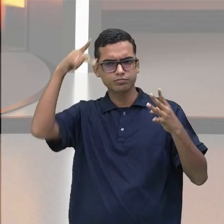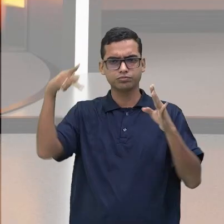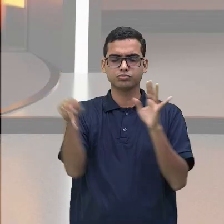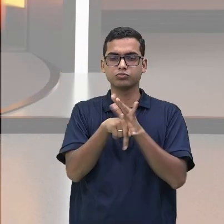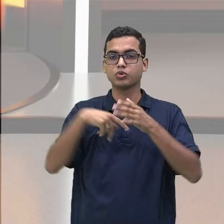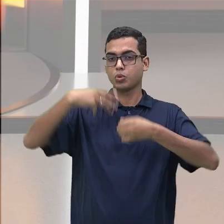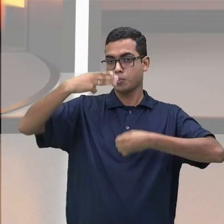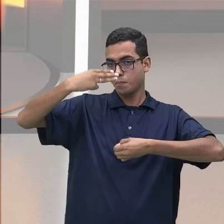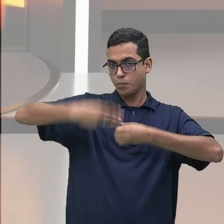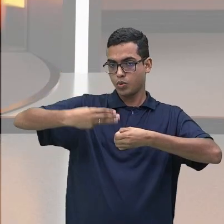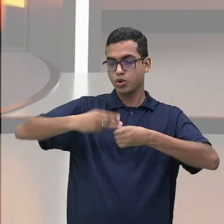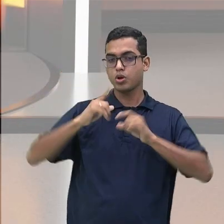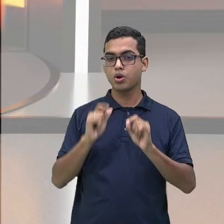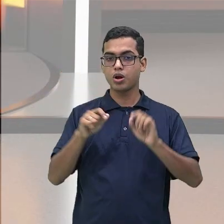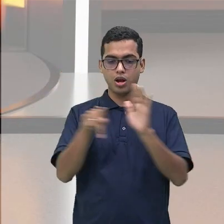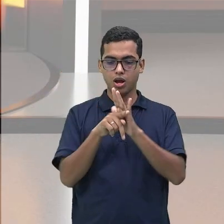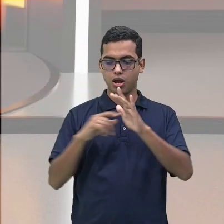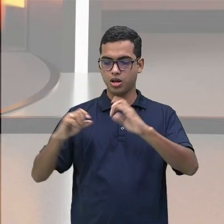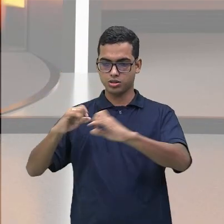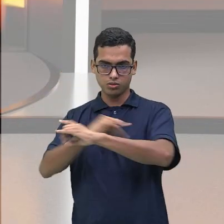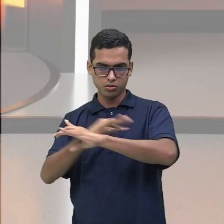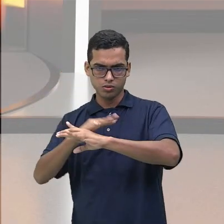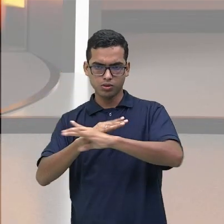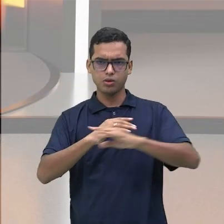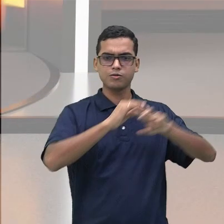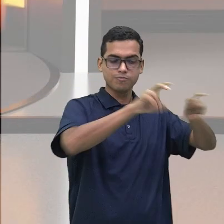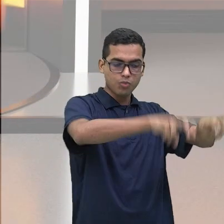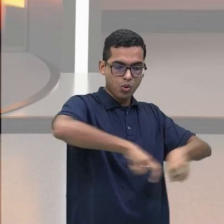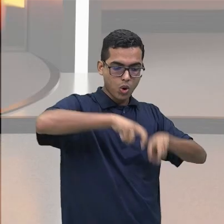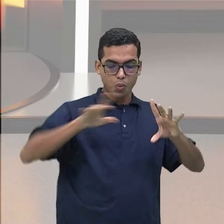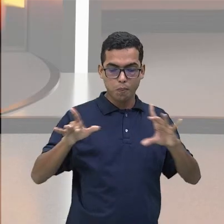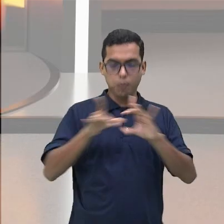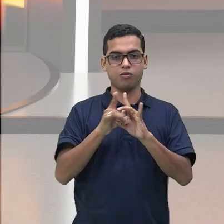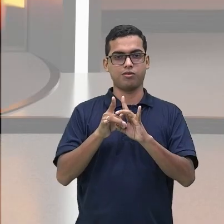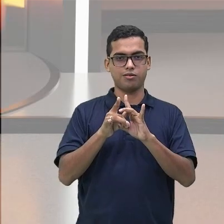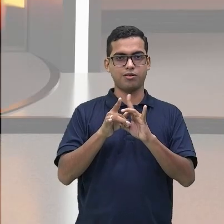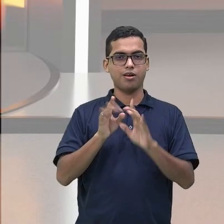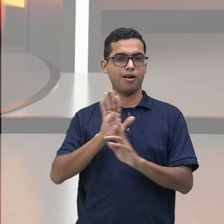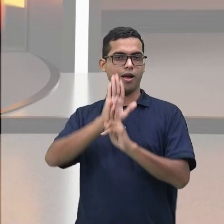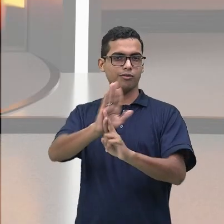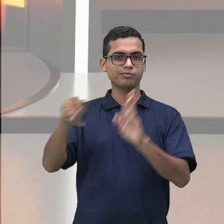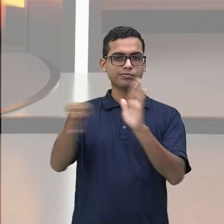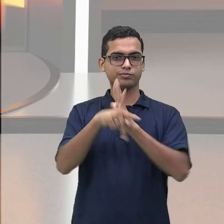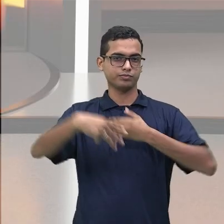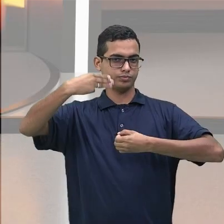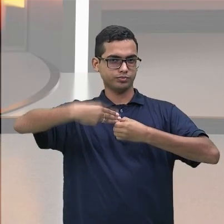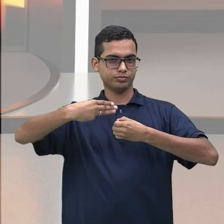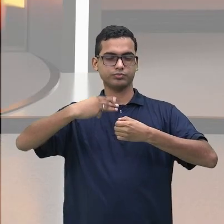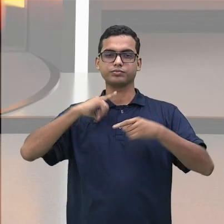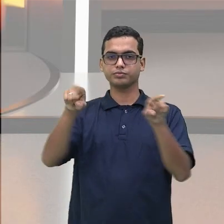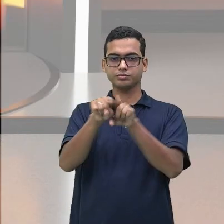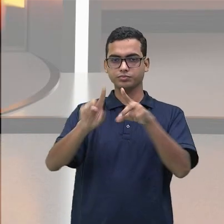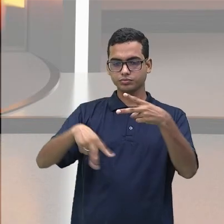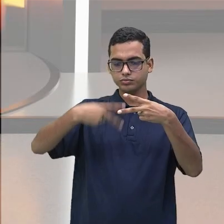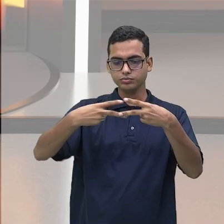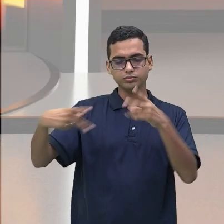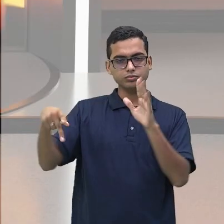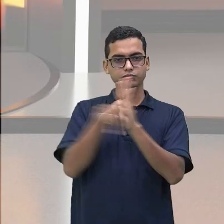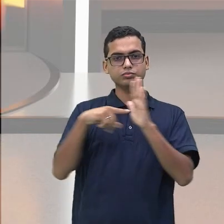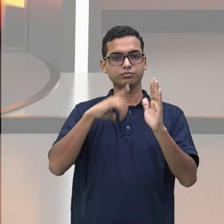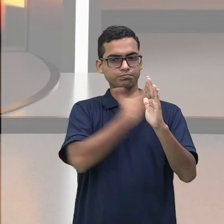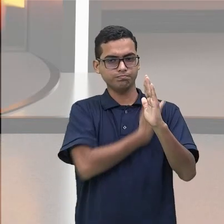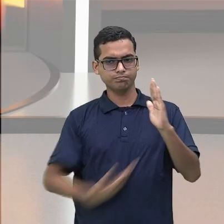está ligado à parte rural e à parte urbana, tá? Contando com o quê? Com uma administração pública e